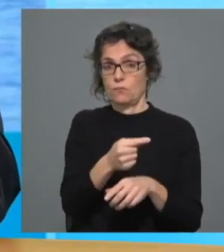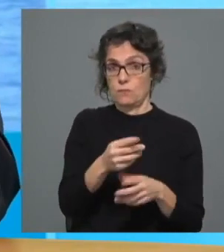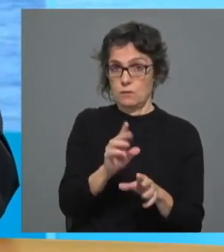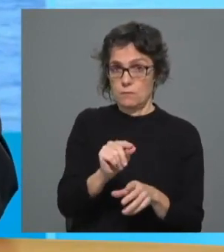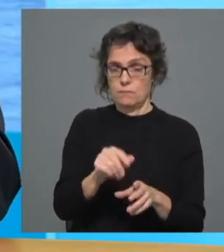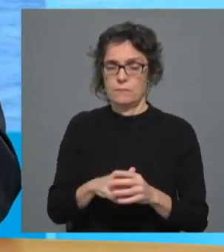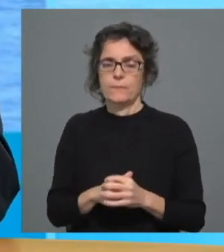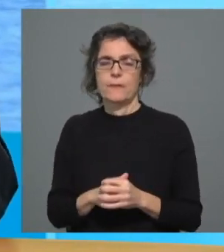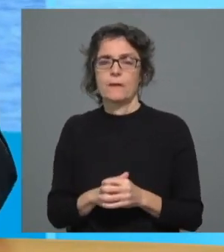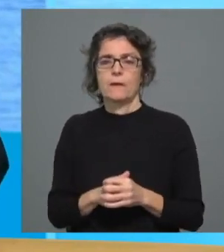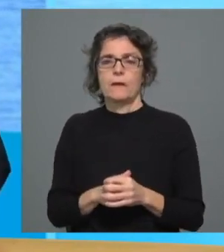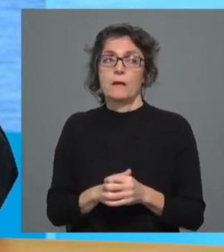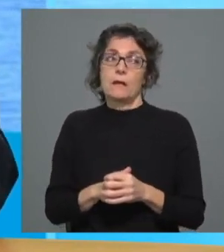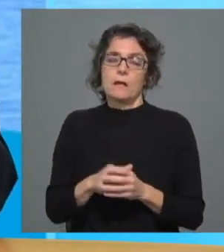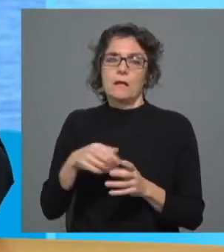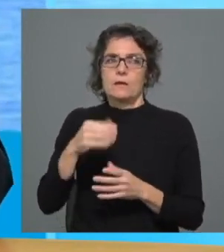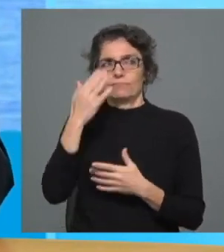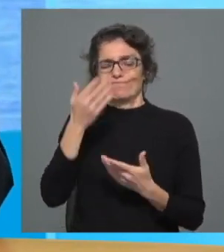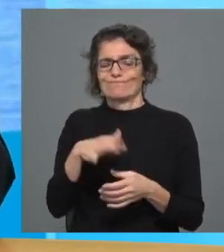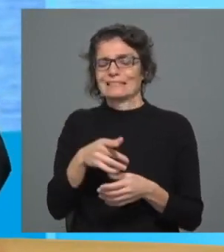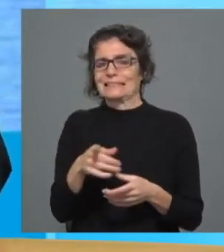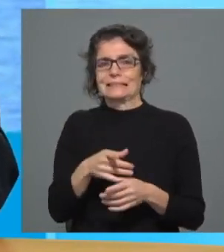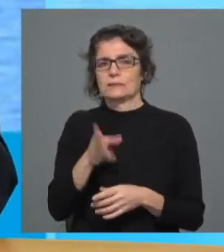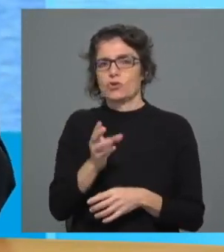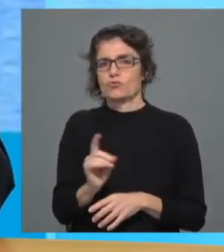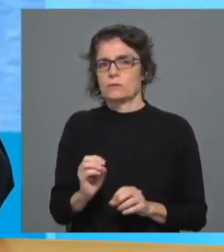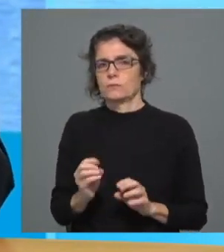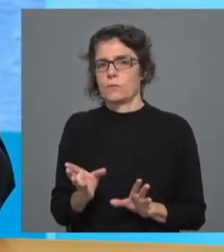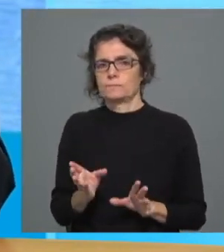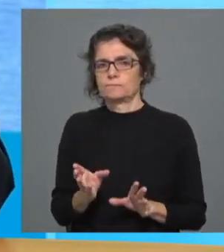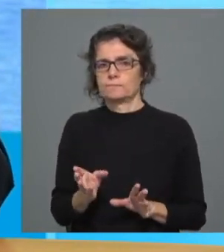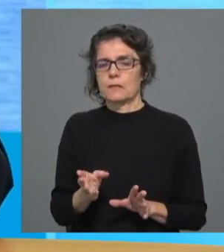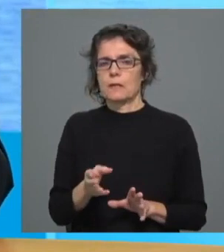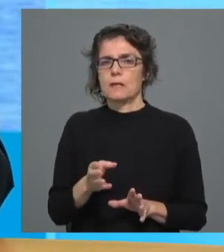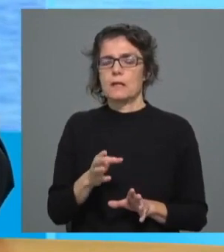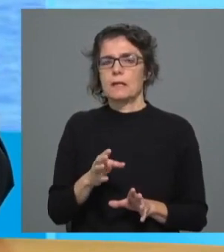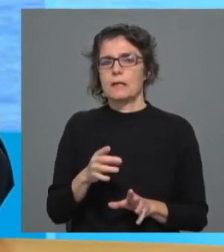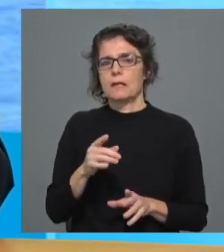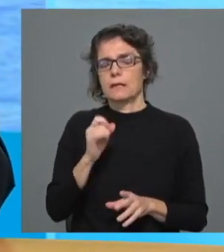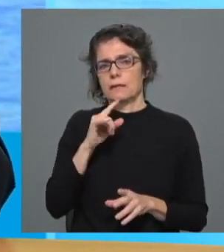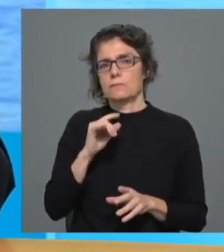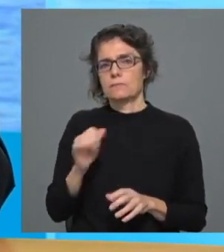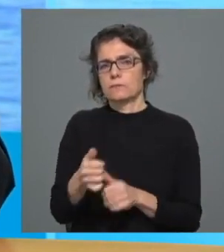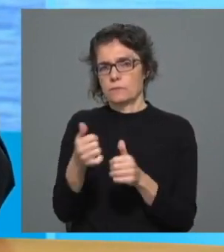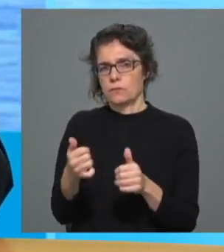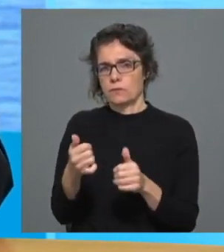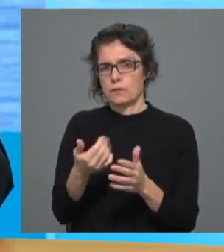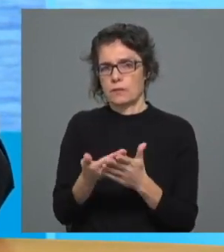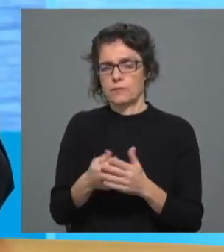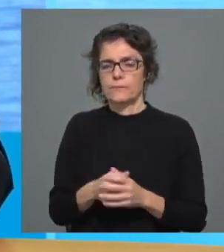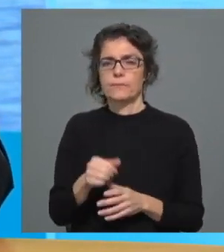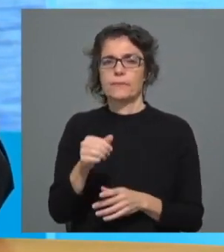esta é uma situação que consideramos injusta e que deverá ser superada. E